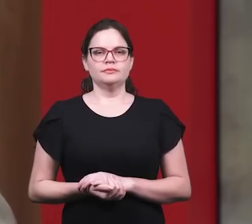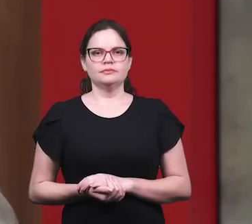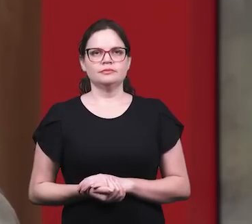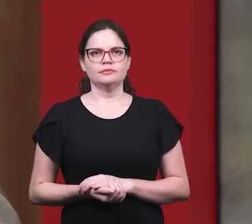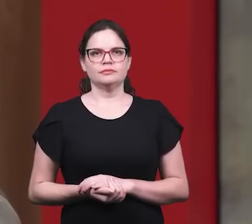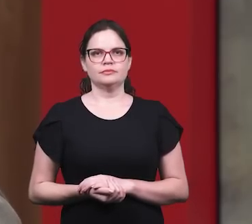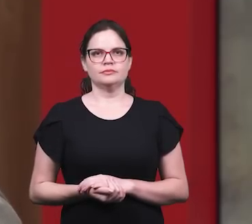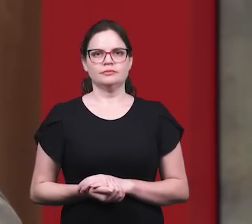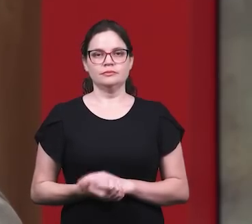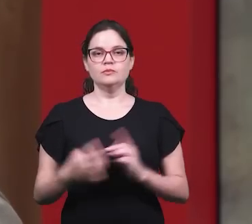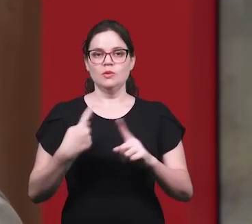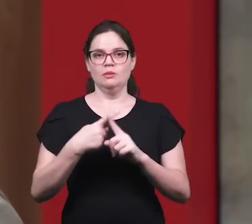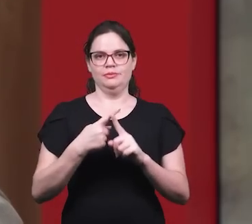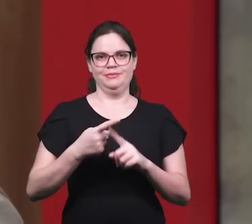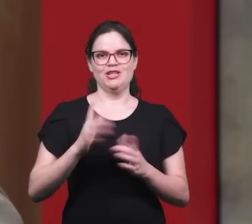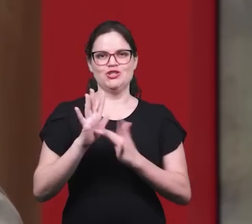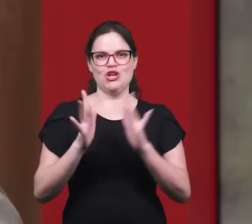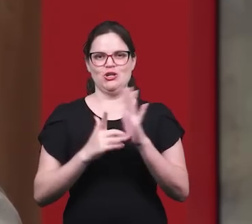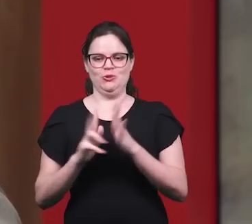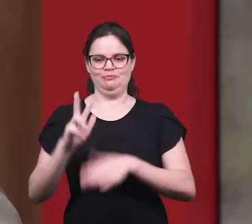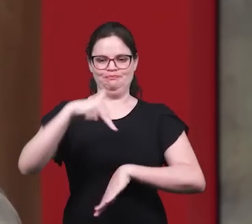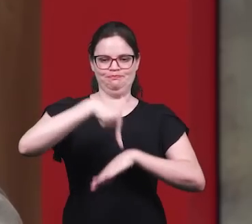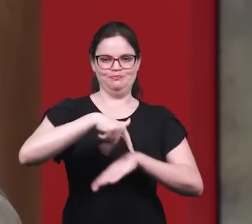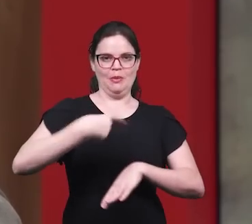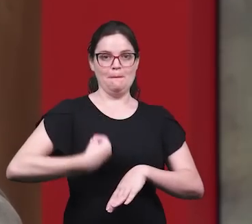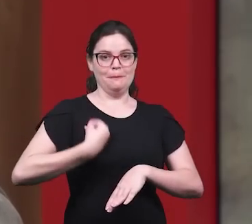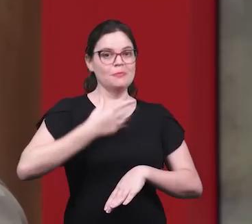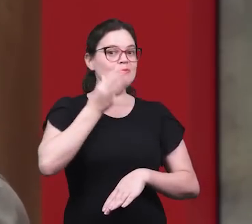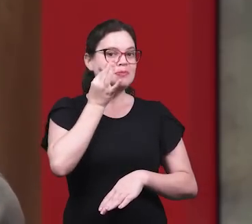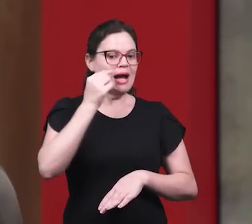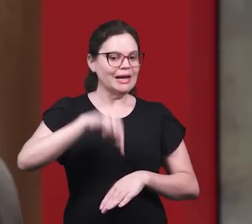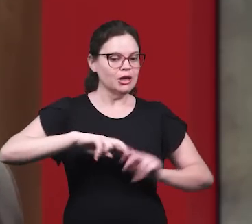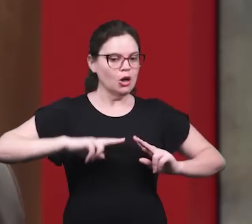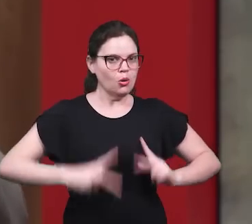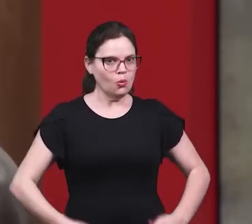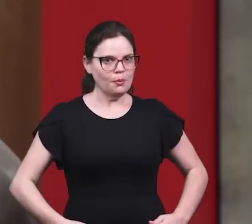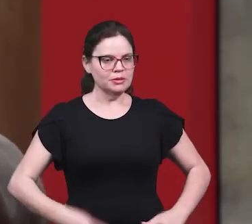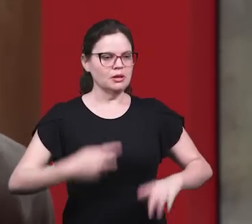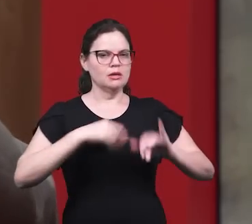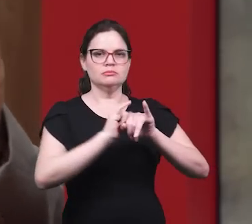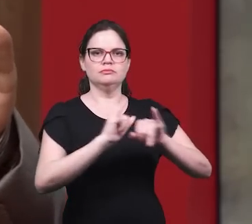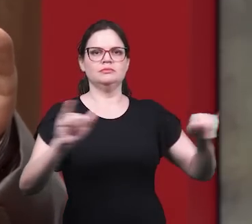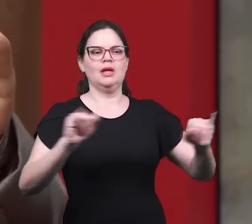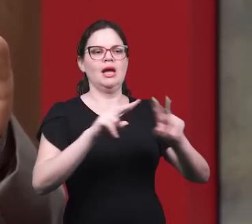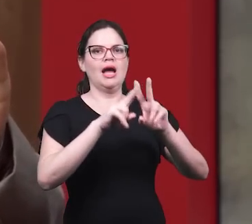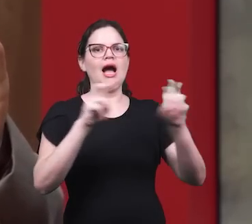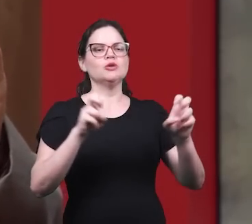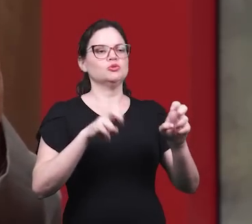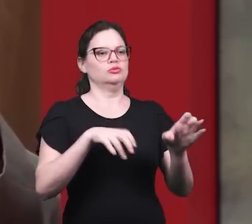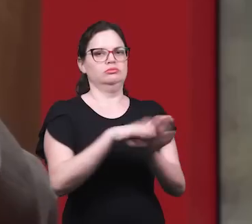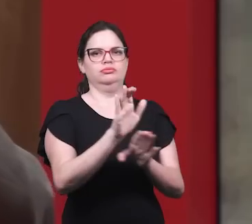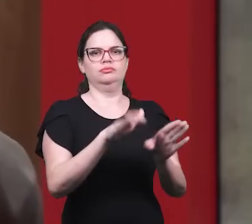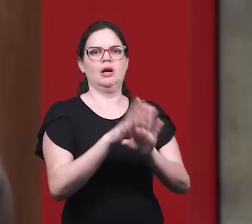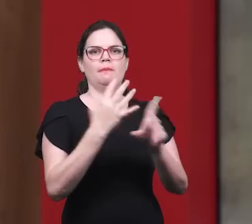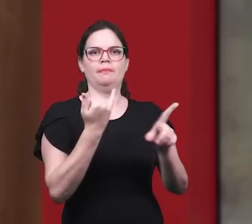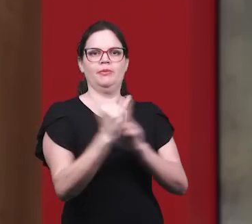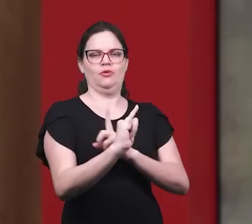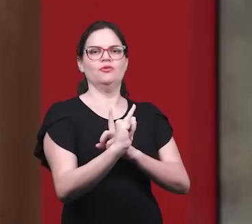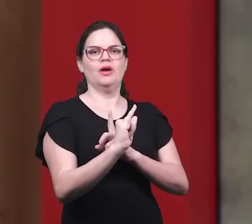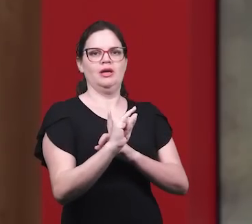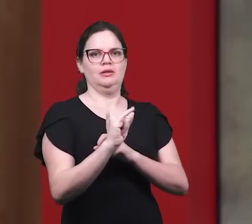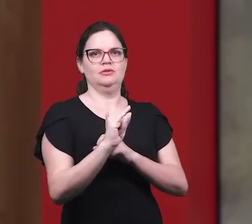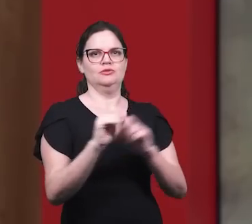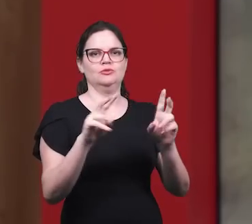Jesus, no sermão profético descrito em Mateus 24, Jesus fala de forma genérica. Não dá